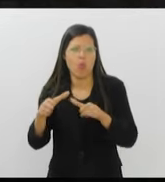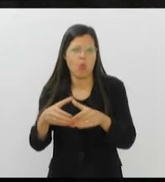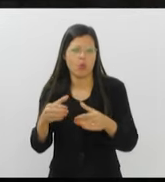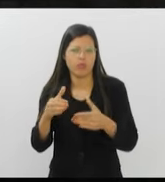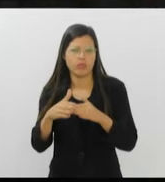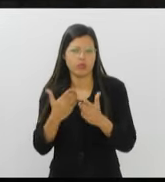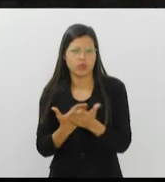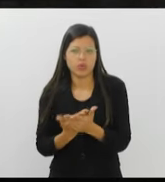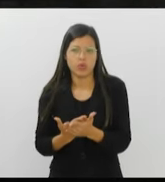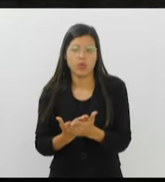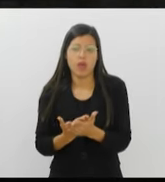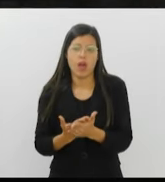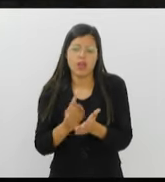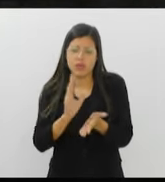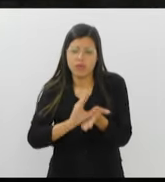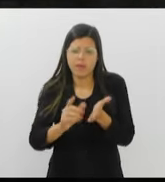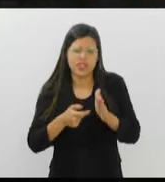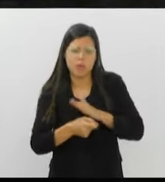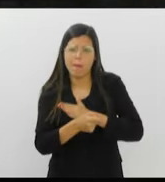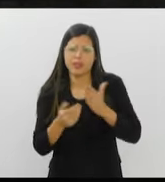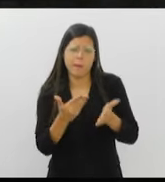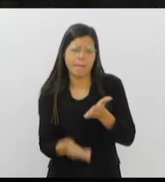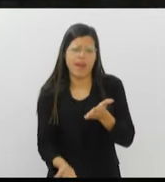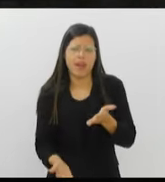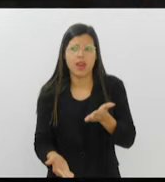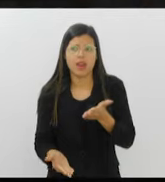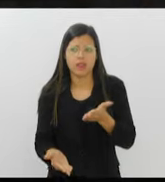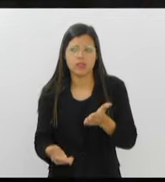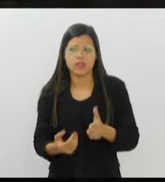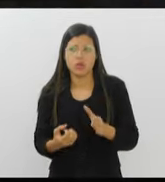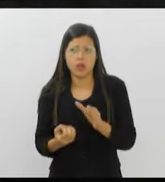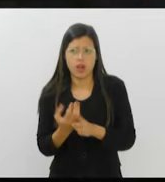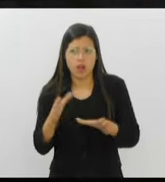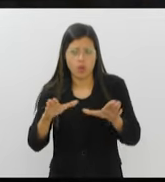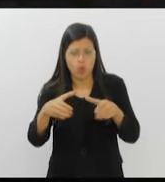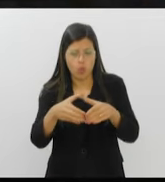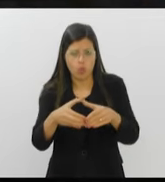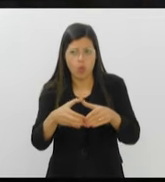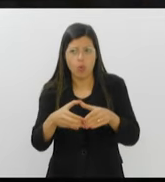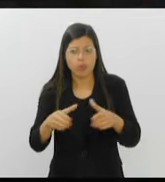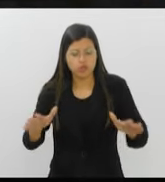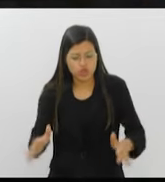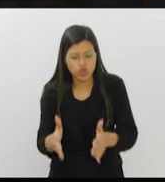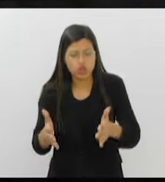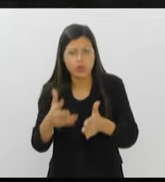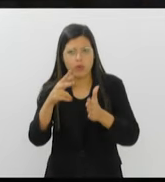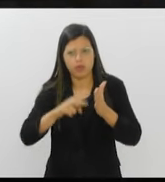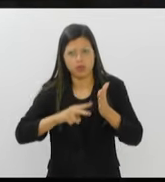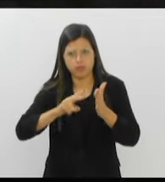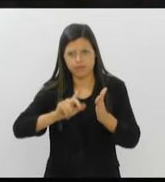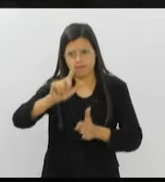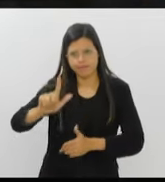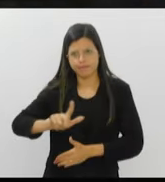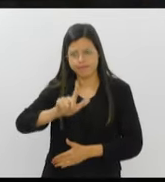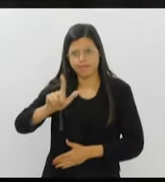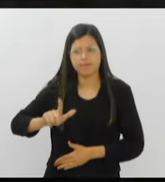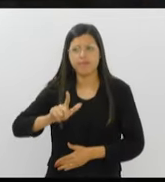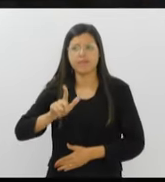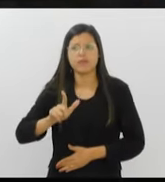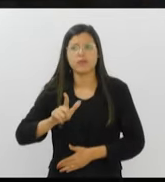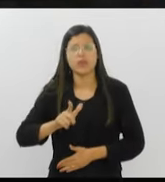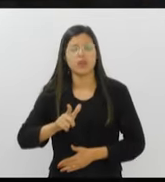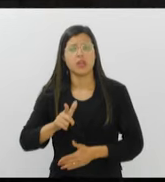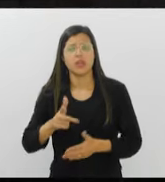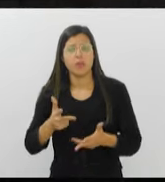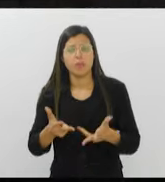perca. Eu fui fundador aqui nessa casa da Frente Parlamentar de Estímulo à Leitura e à Literatura, e me vejo na situação de